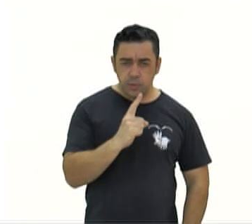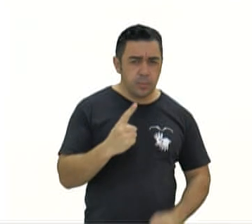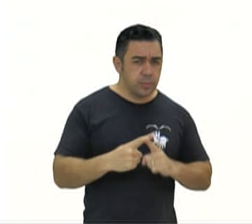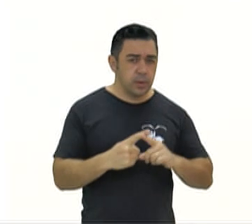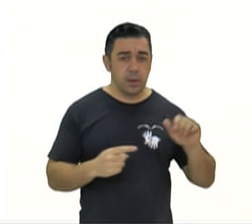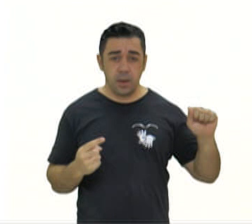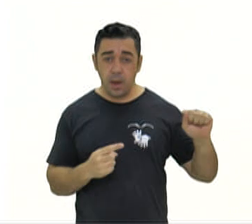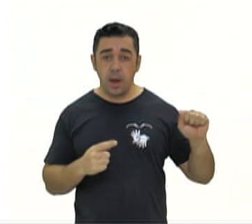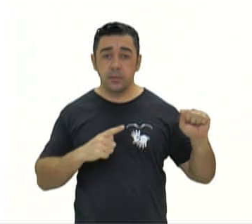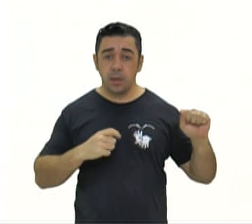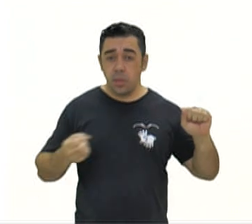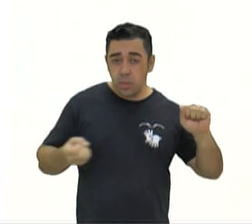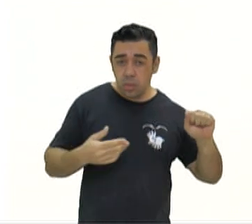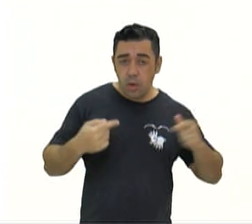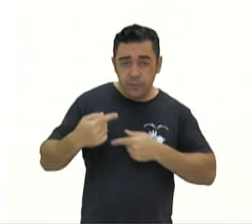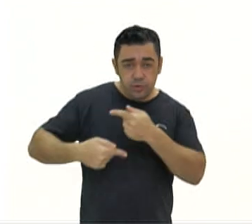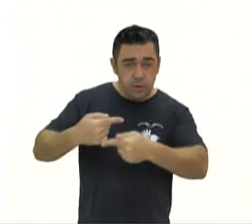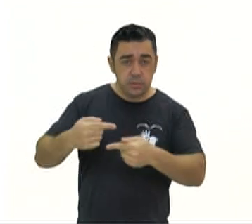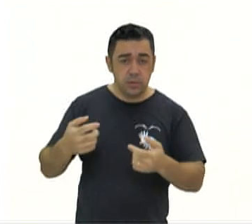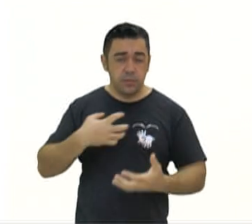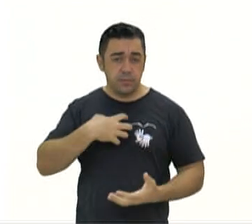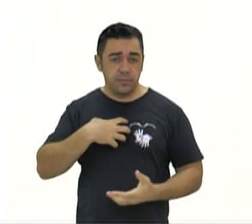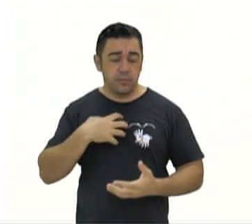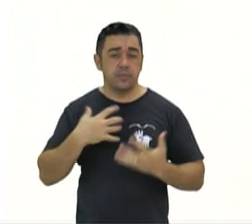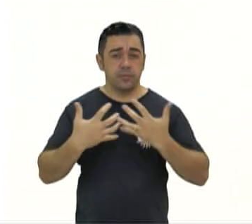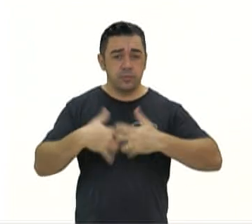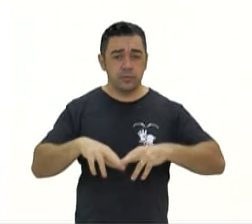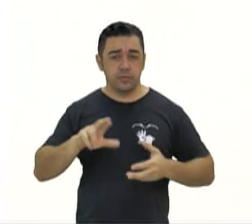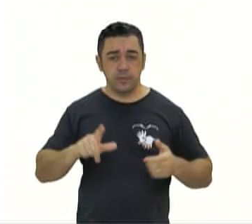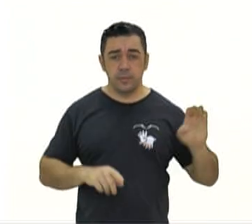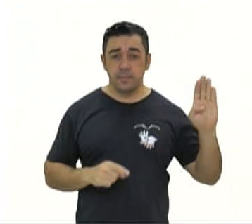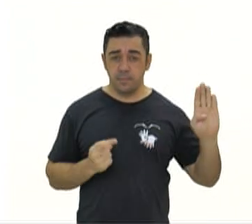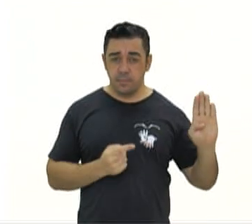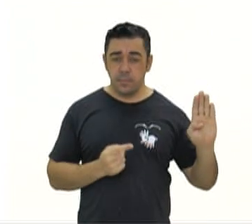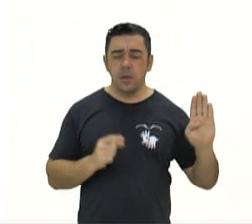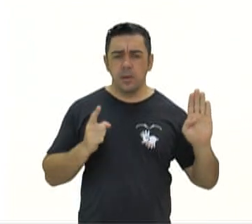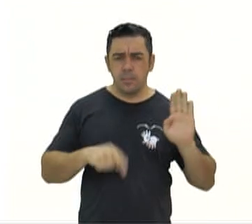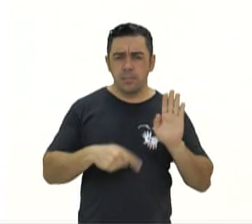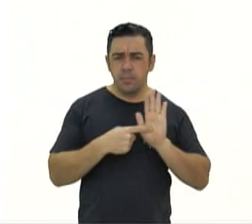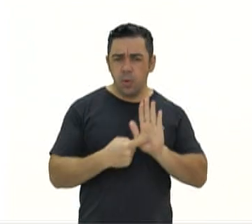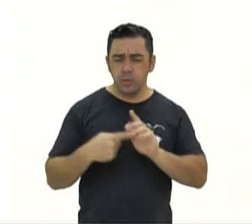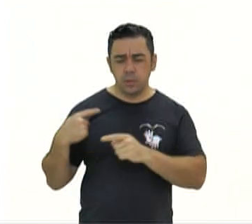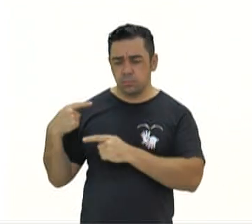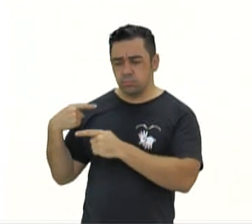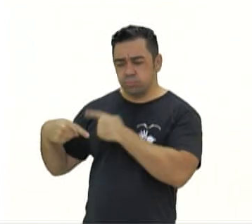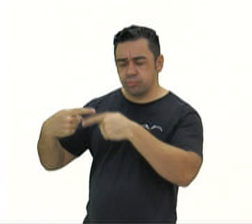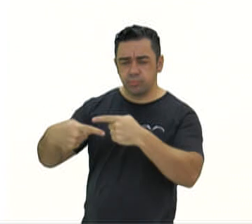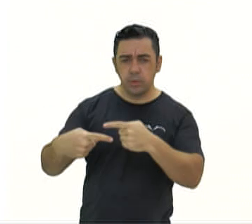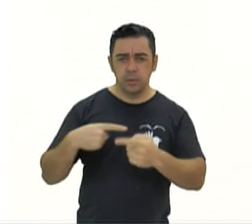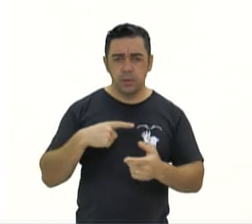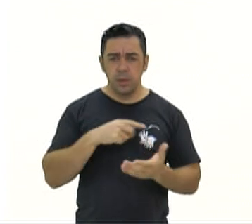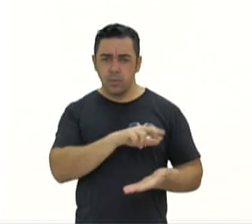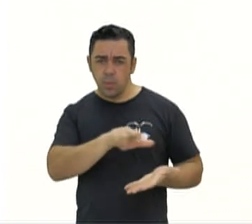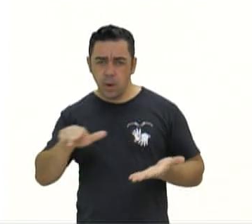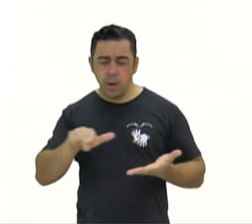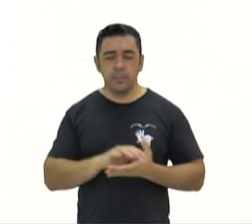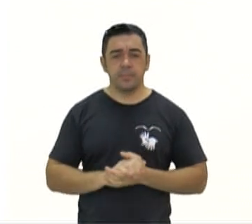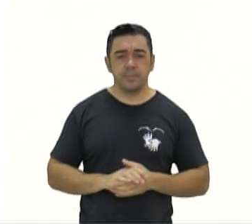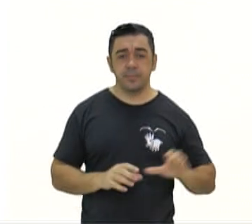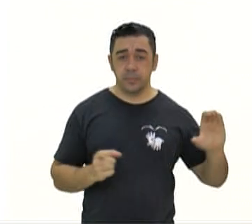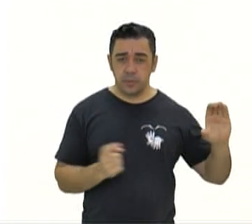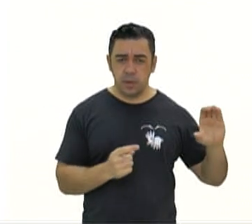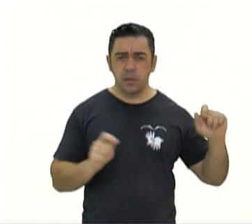nas novas gerações com funções diferentes? Letra B. Podem indicar ancestralidade comum entre espécies? Letra C.